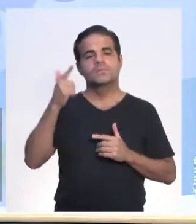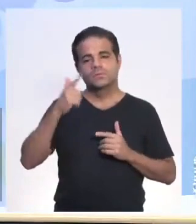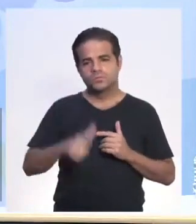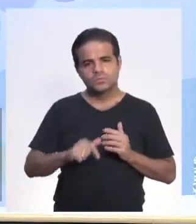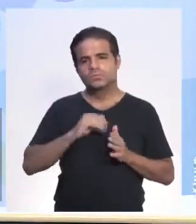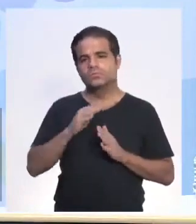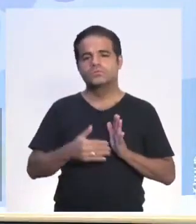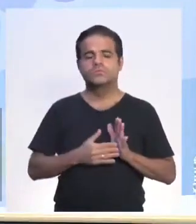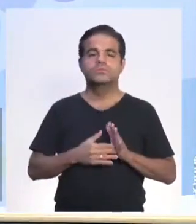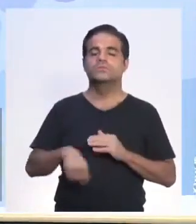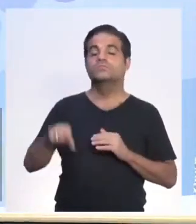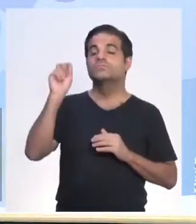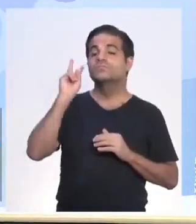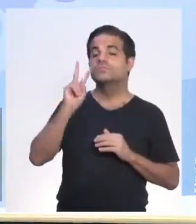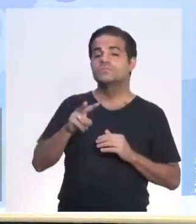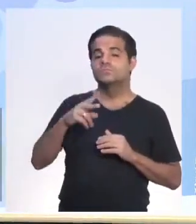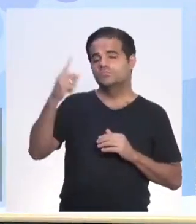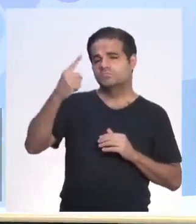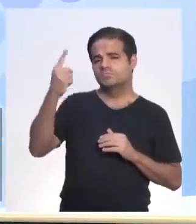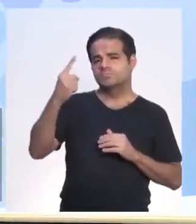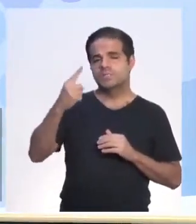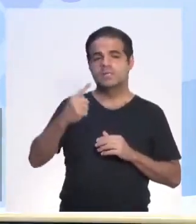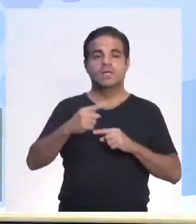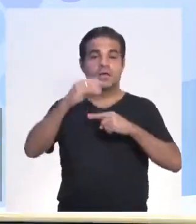novo. Vou olhar a primeira fração.